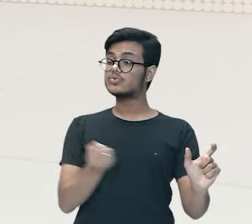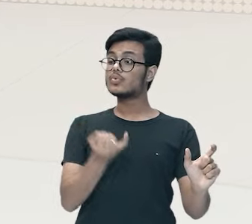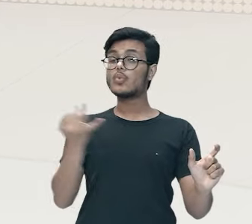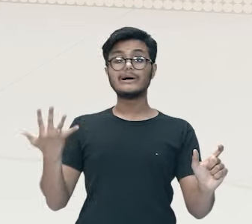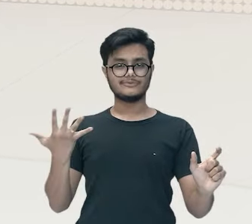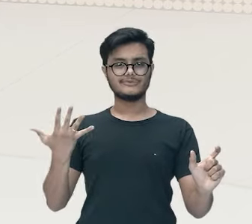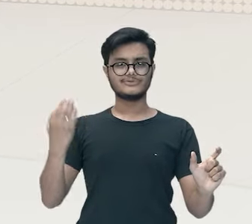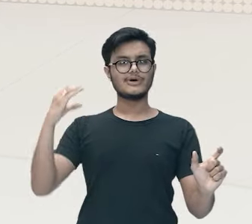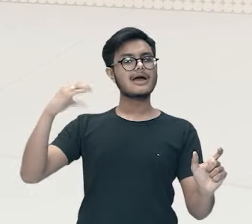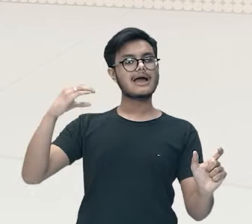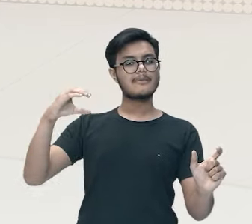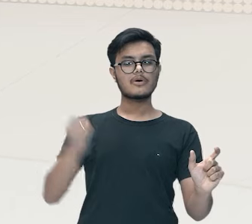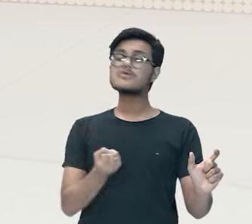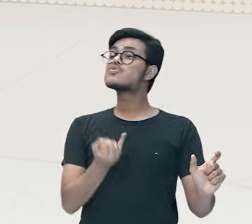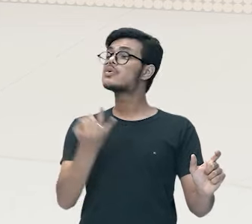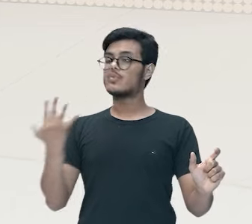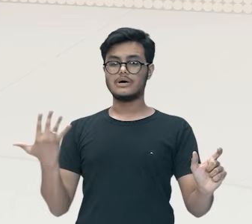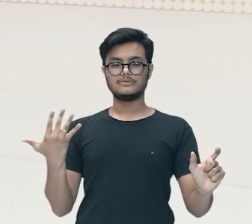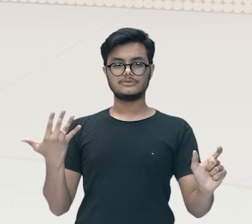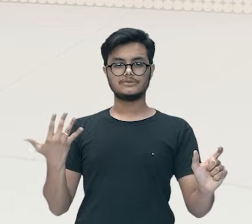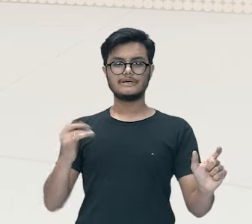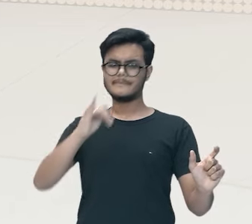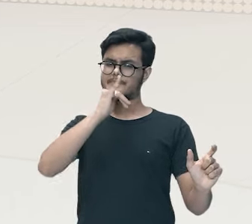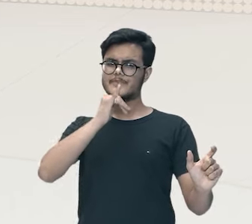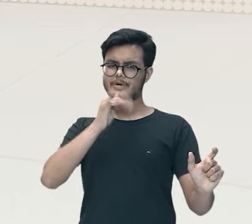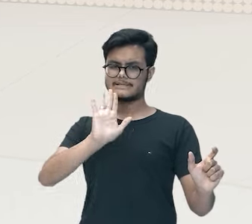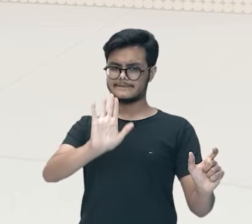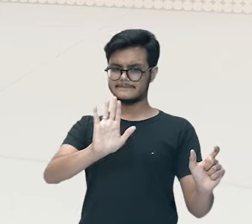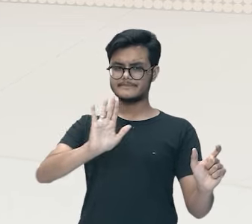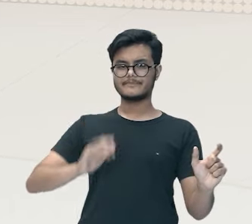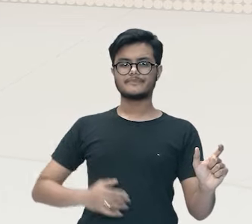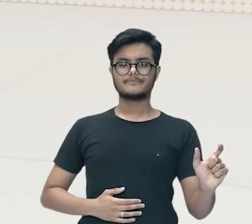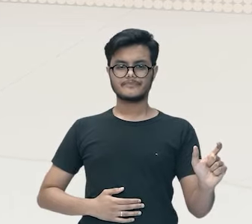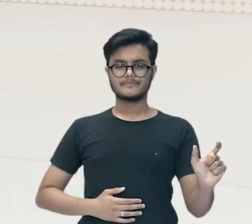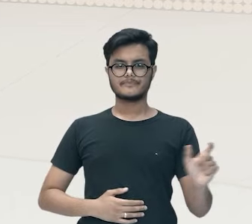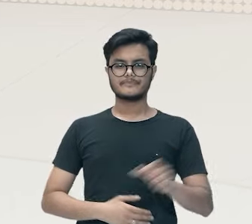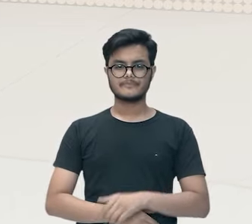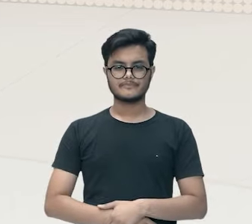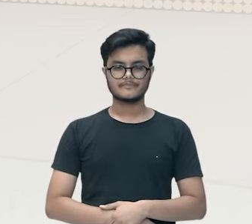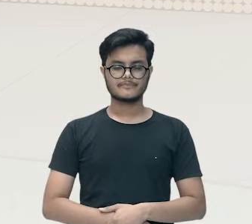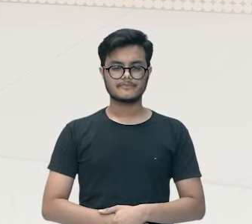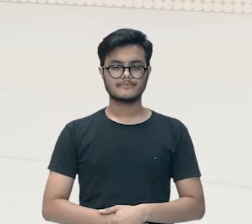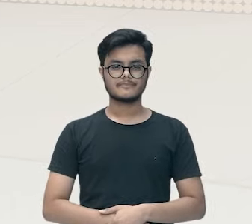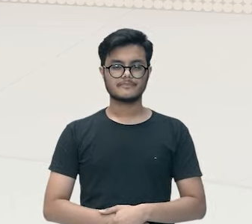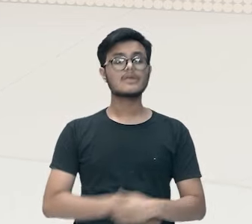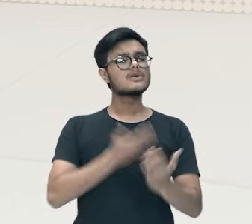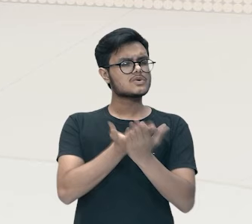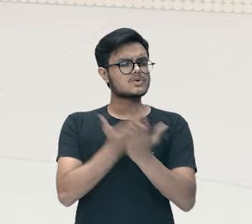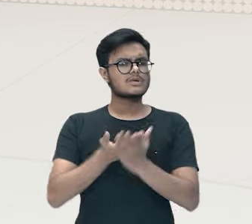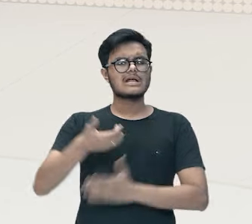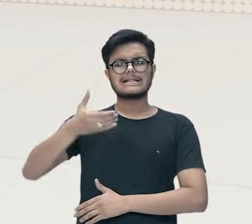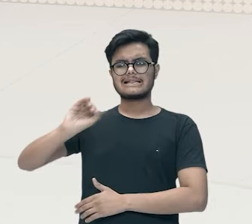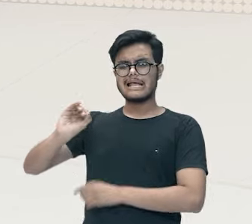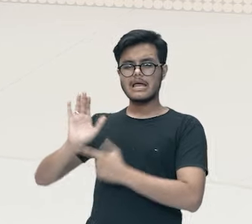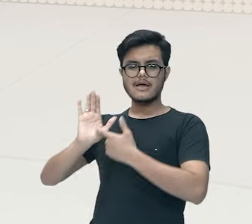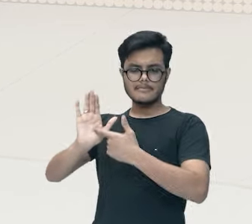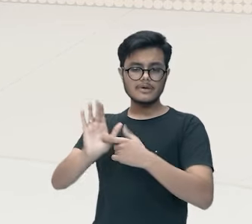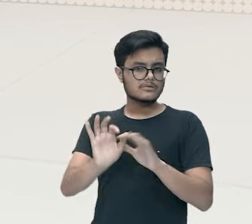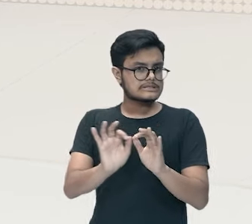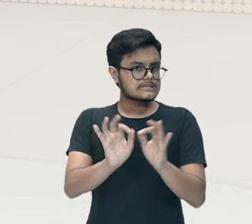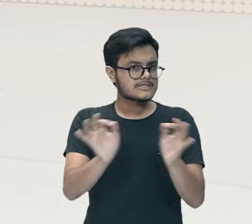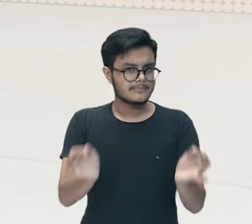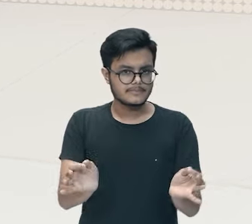tá? Só coloquei 10 aqui para vocês na tabela, porque, assim, para o nosso estudo aqui, desse momento, é o suficiente,